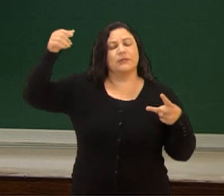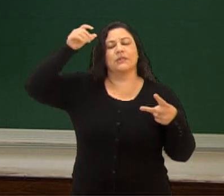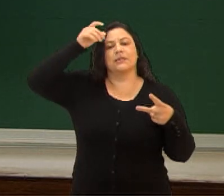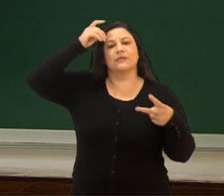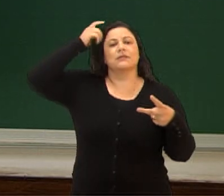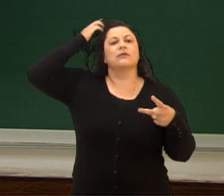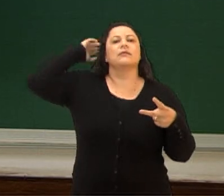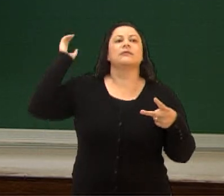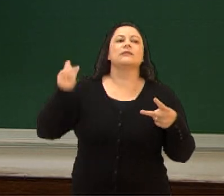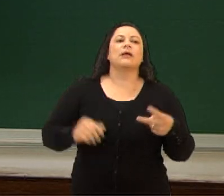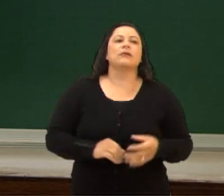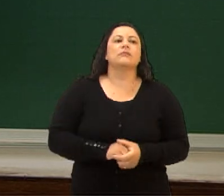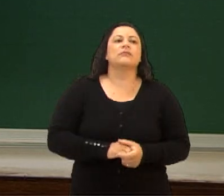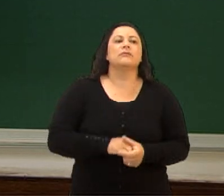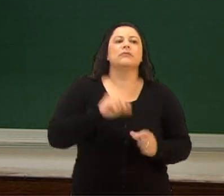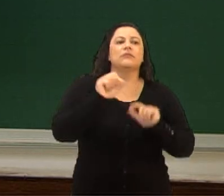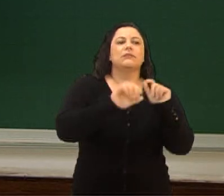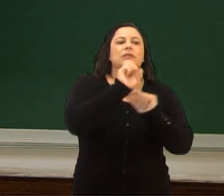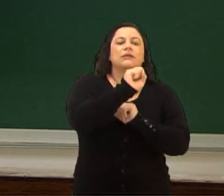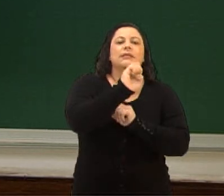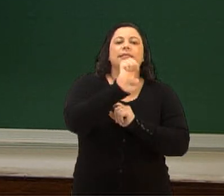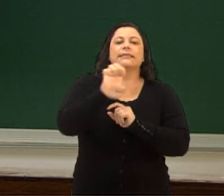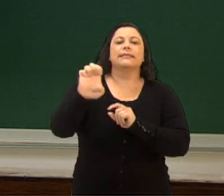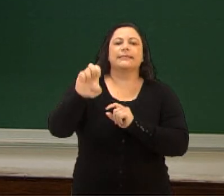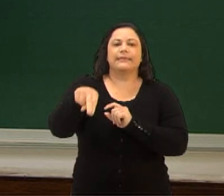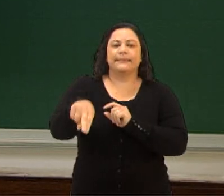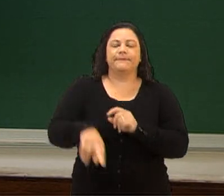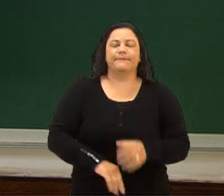forma seen. Ok? Entenderam? Tranquilo, né?